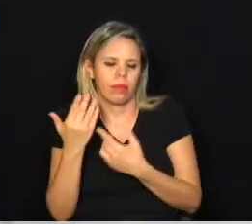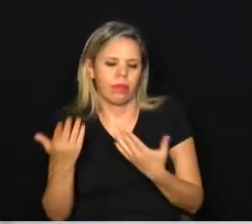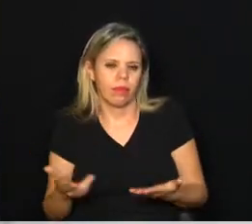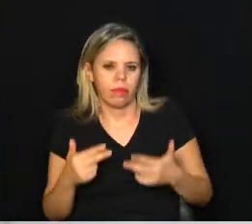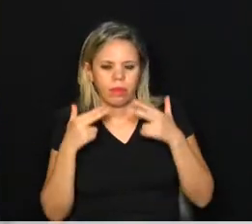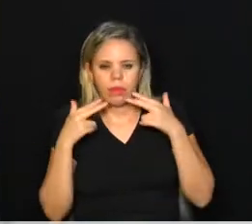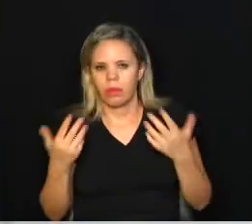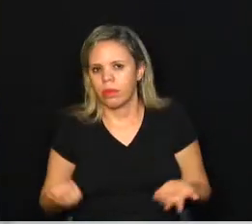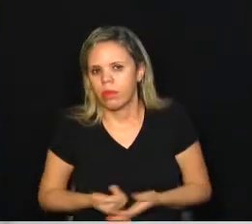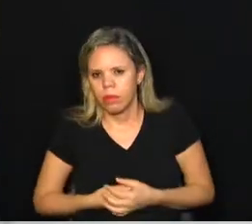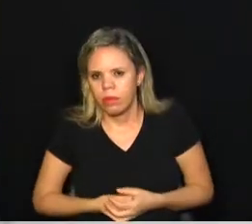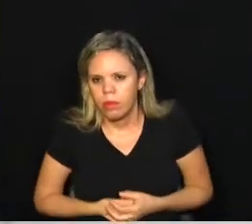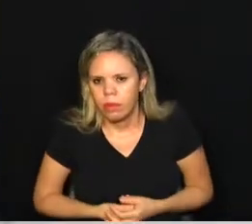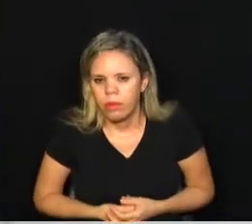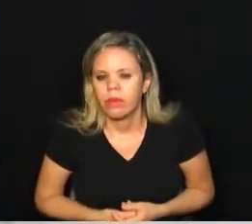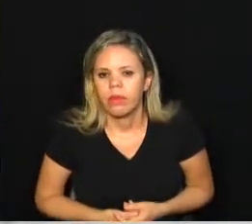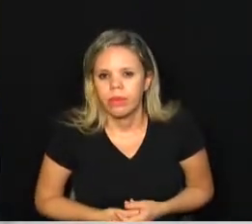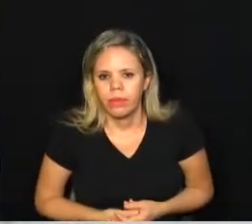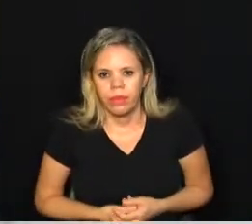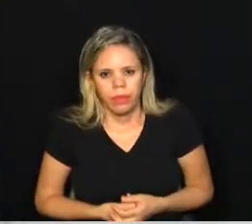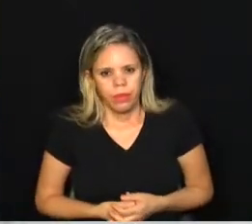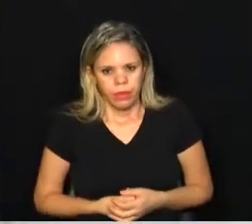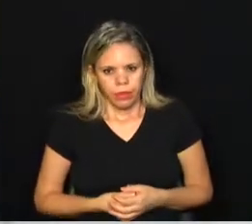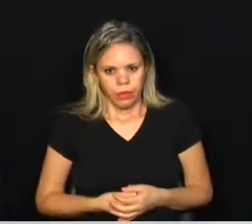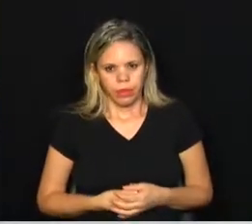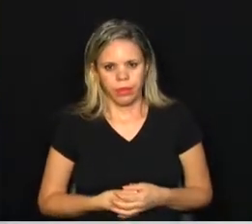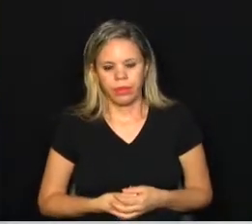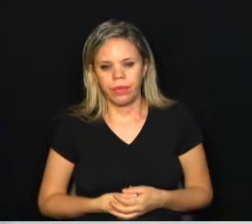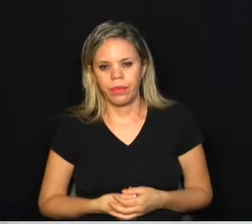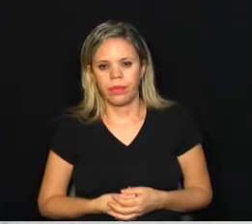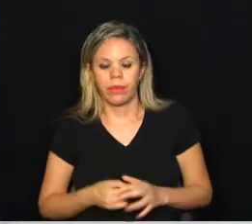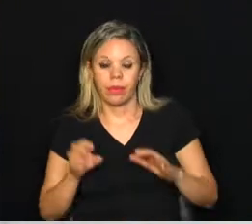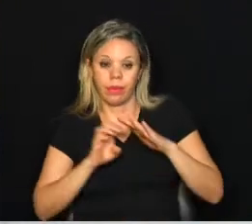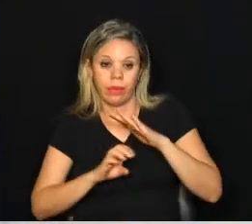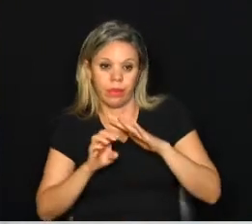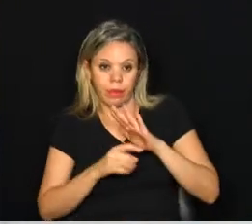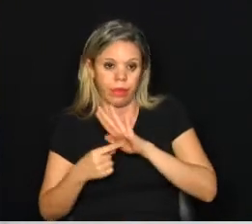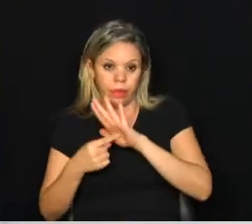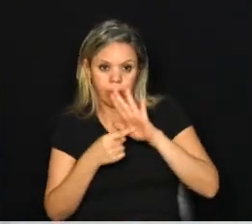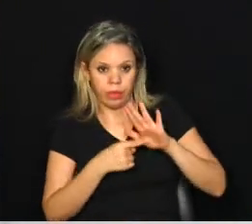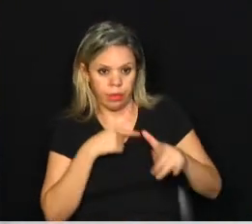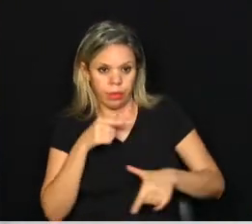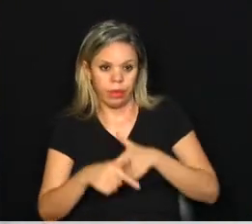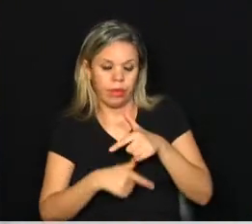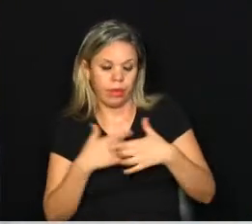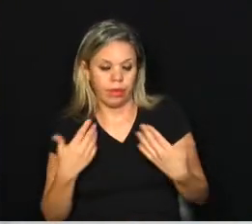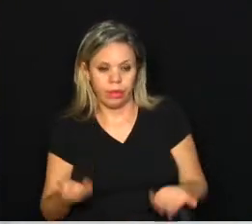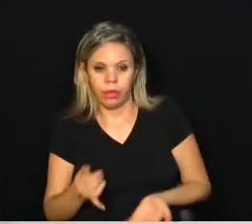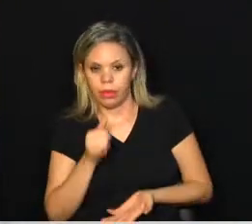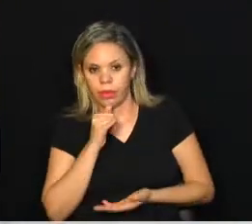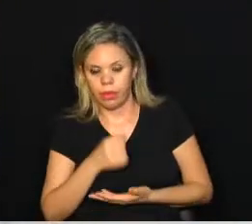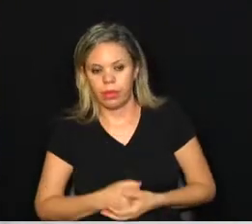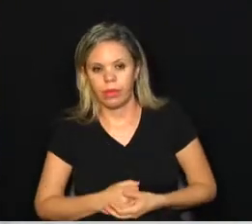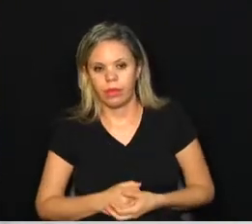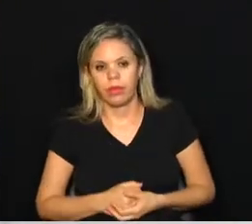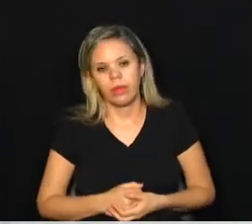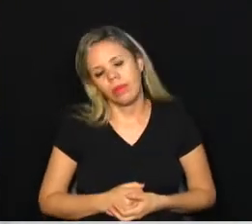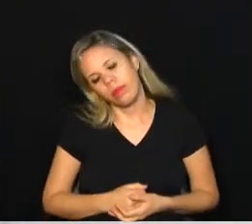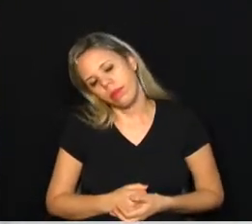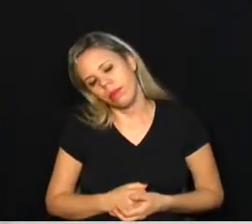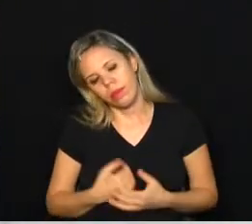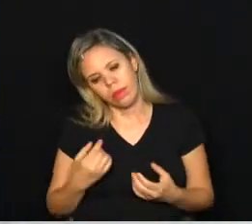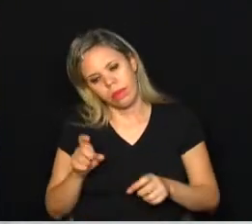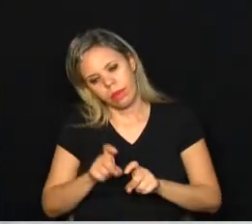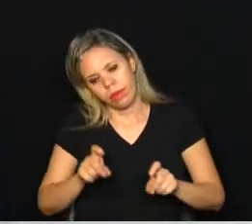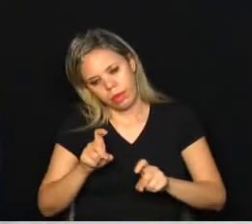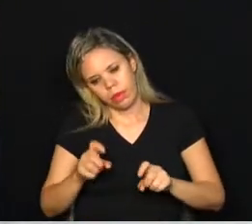Inovação, né? Mas é uma empresa prestadora de serviço de